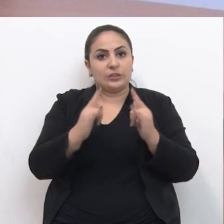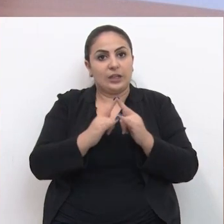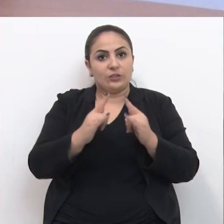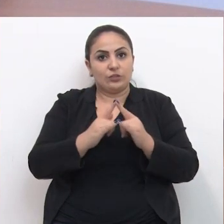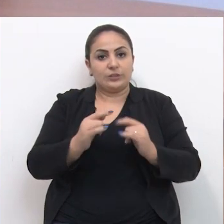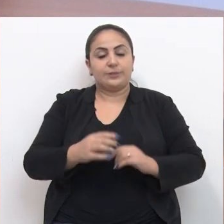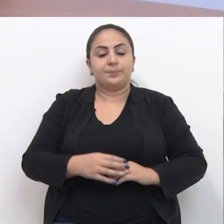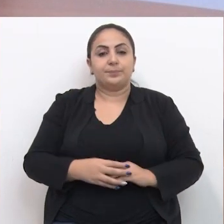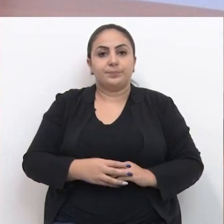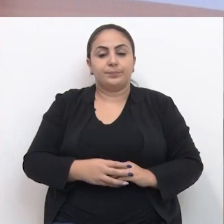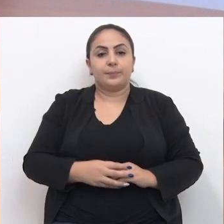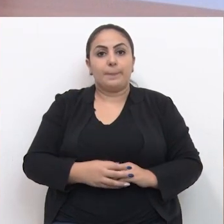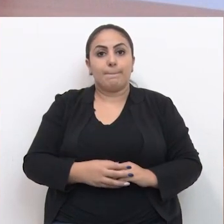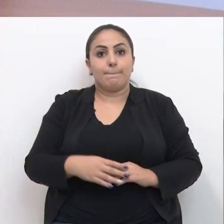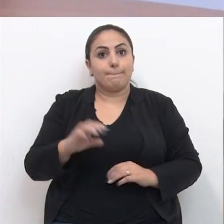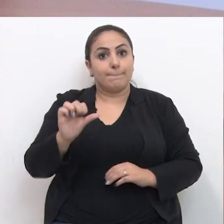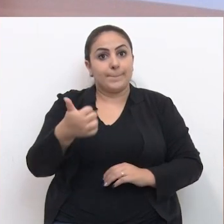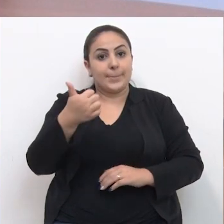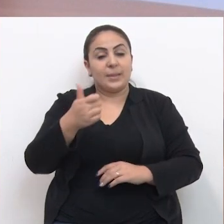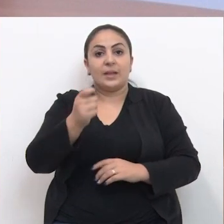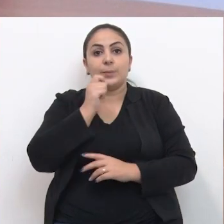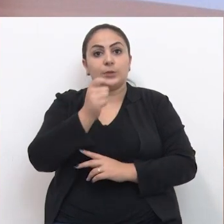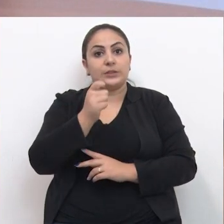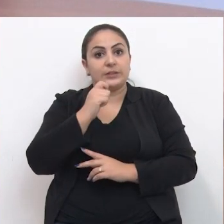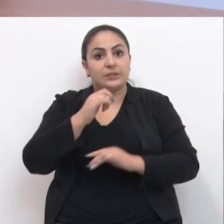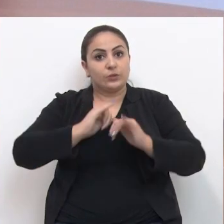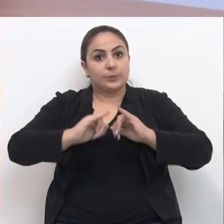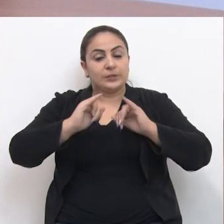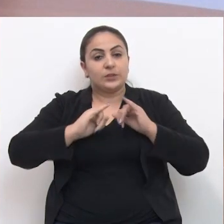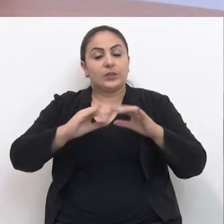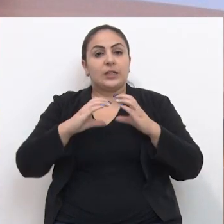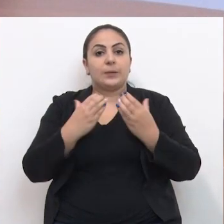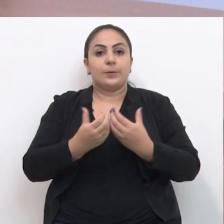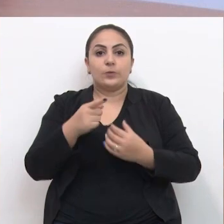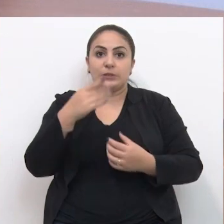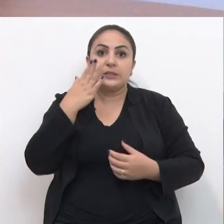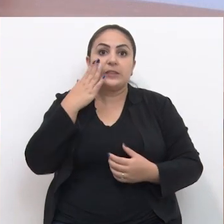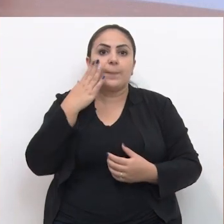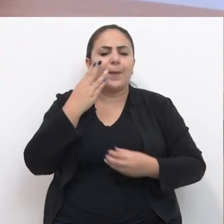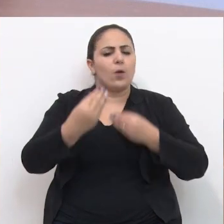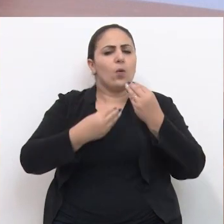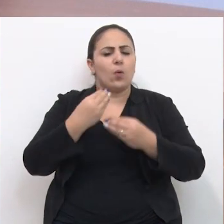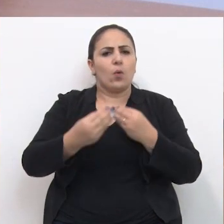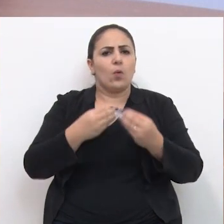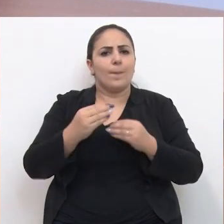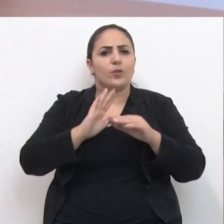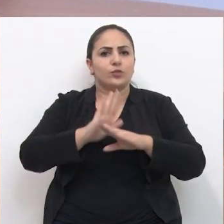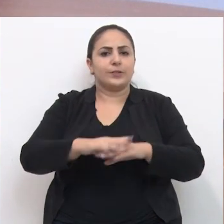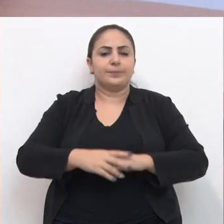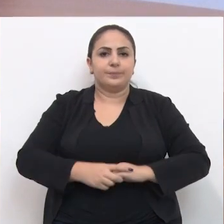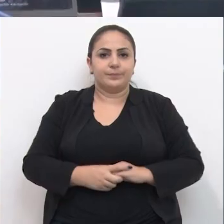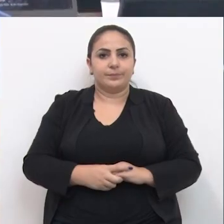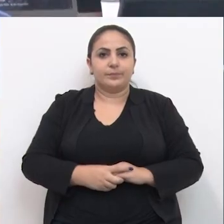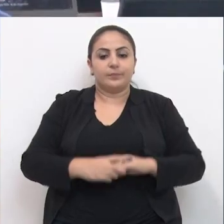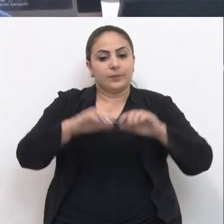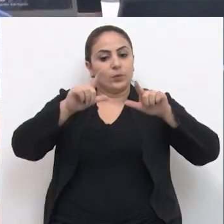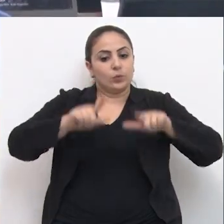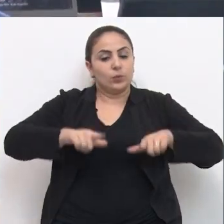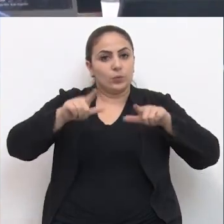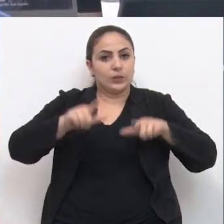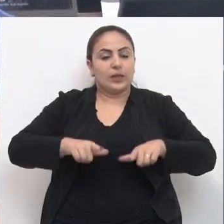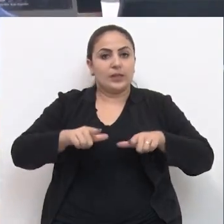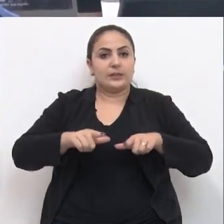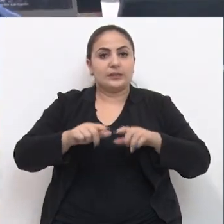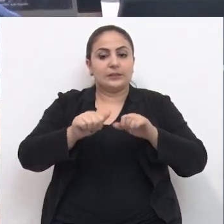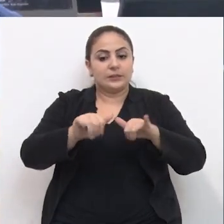entidades beneficentes. Nesta primeira reportagem do Jornal da Câmara, você vai saber como contribuir. No espaço